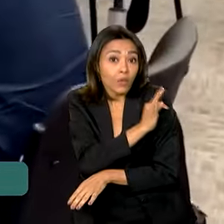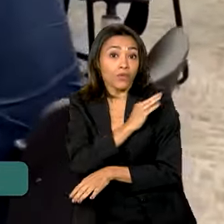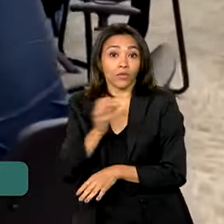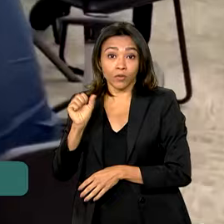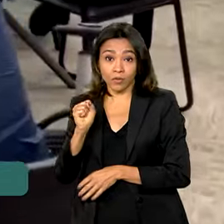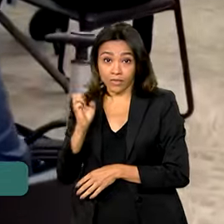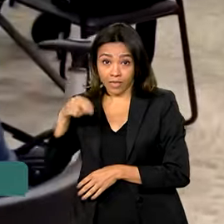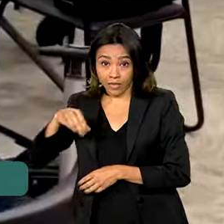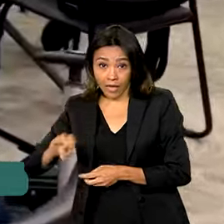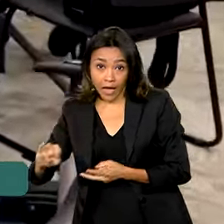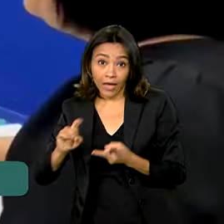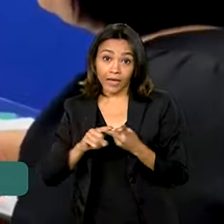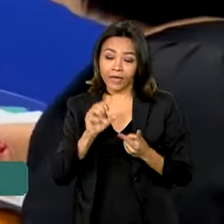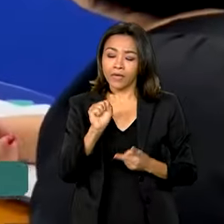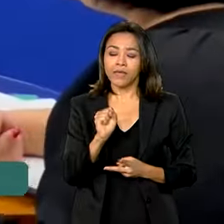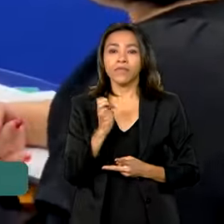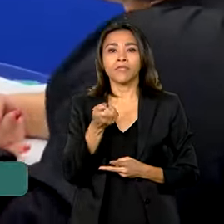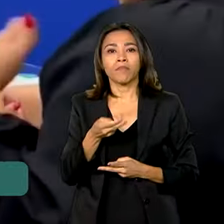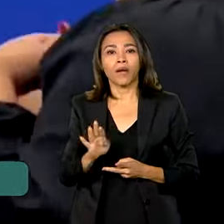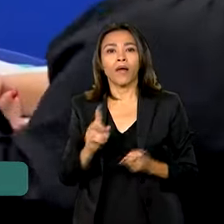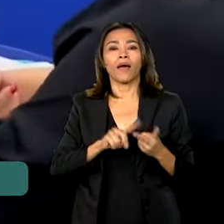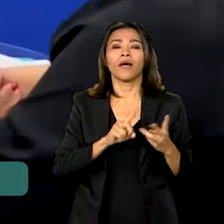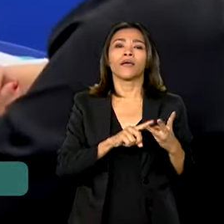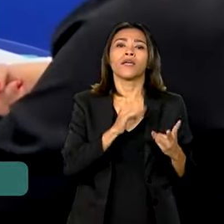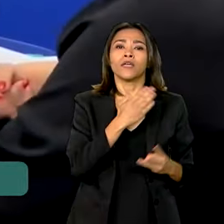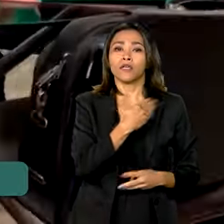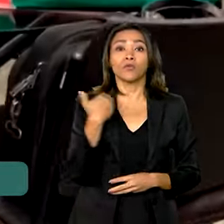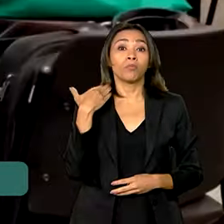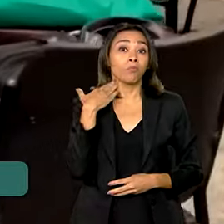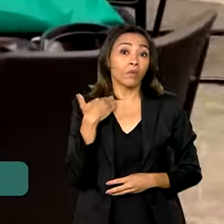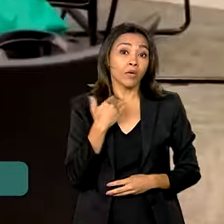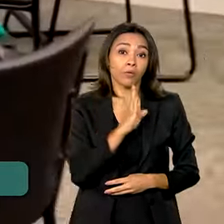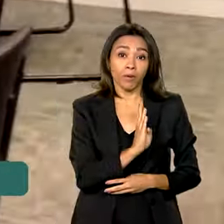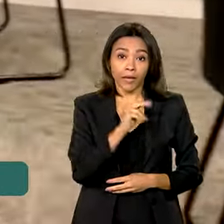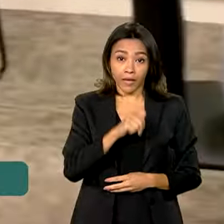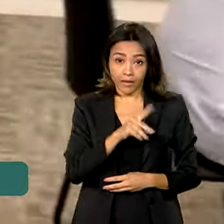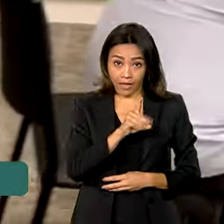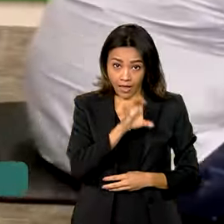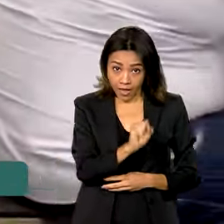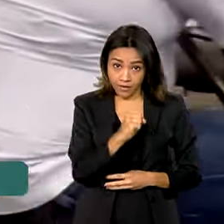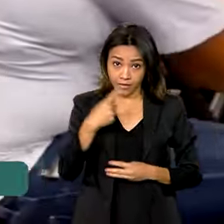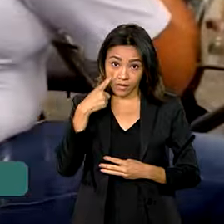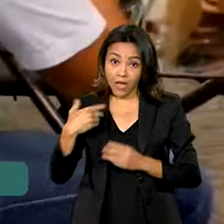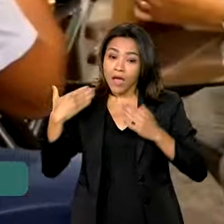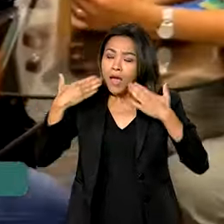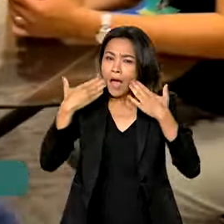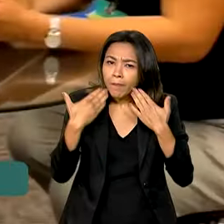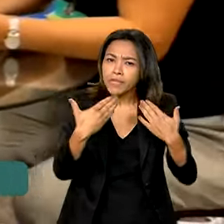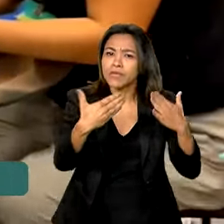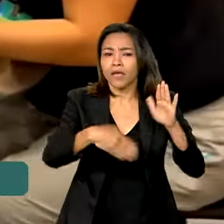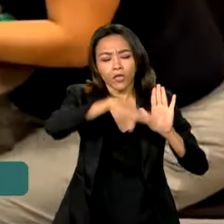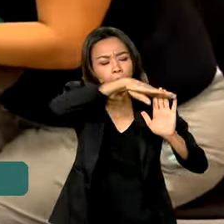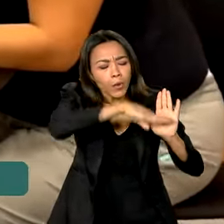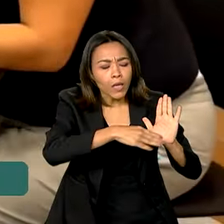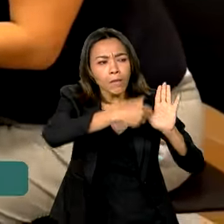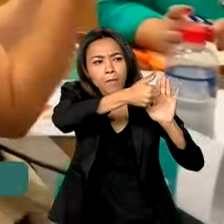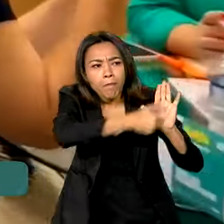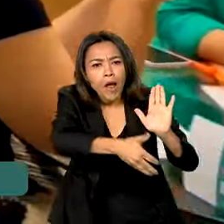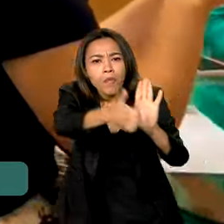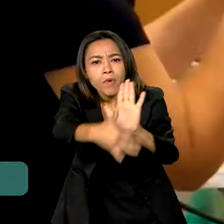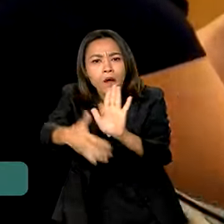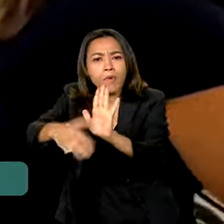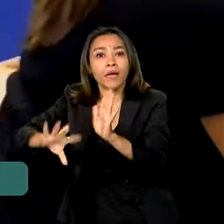SENAI, SEBRAE e BNDES. Os empresários locais são apresentados ao programa e, a partir da